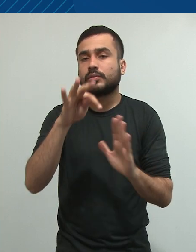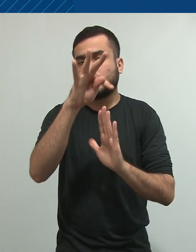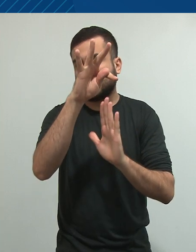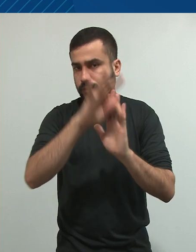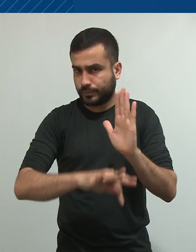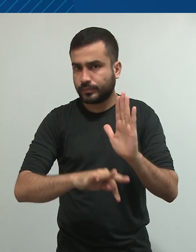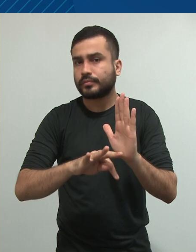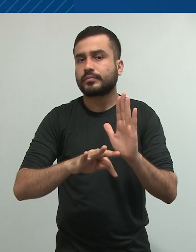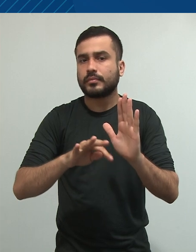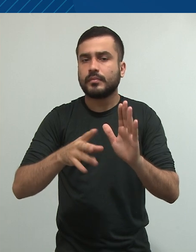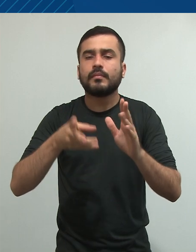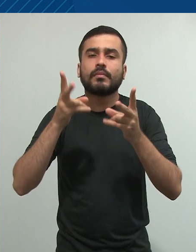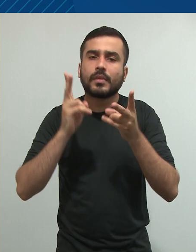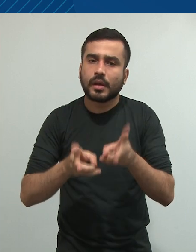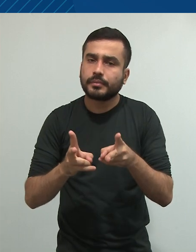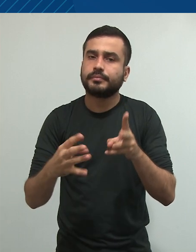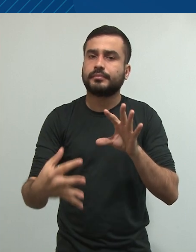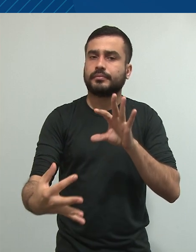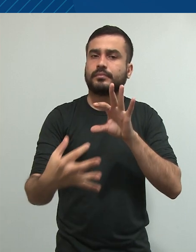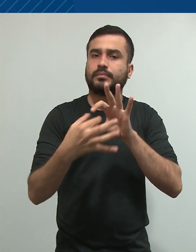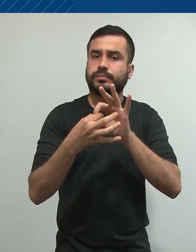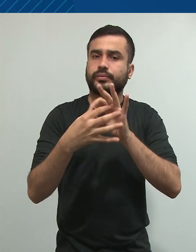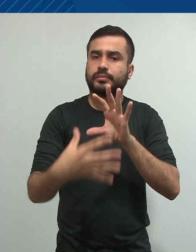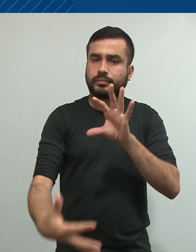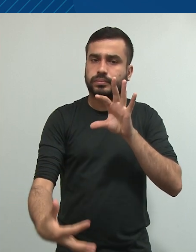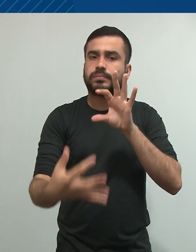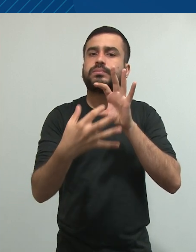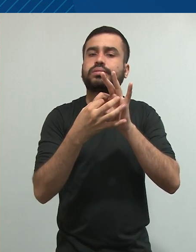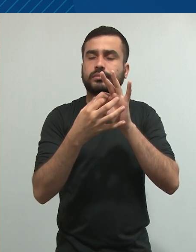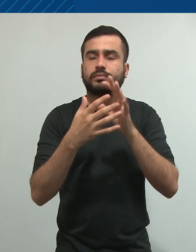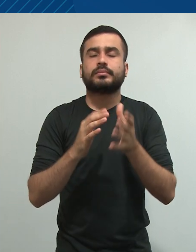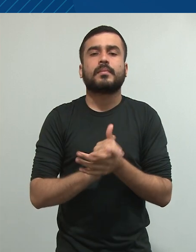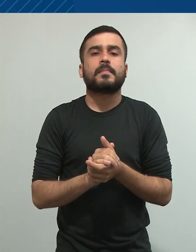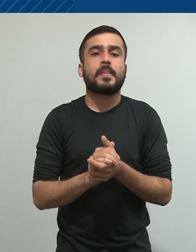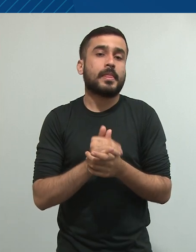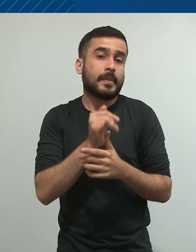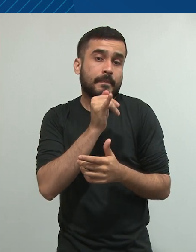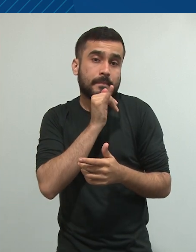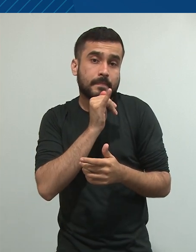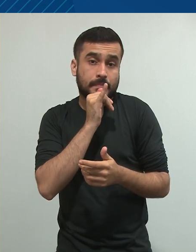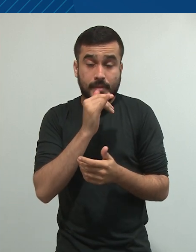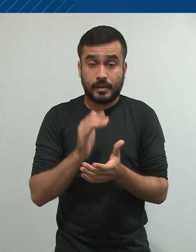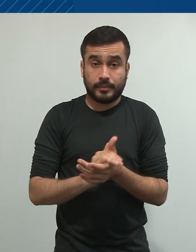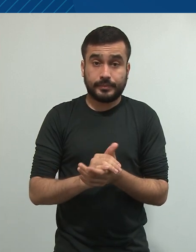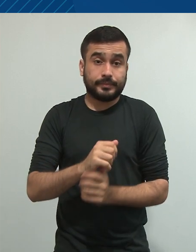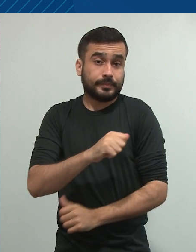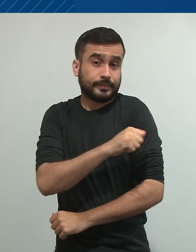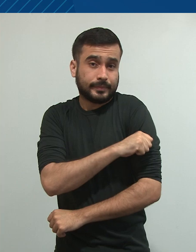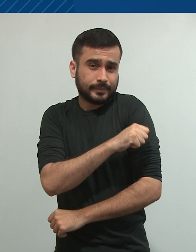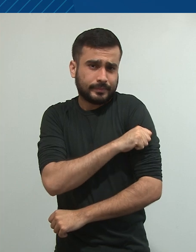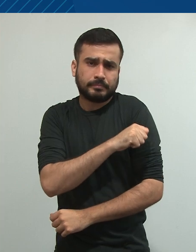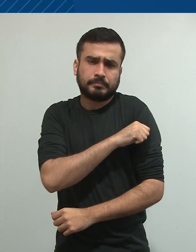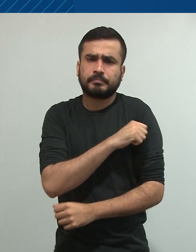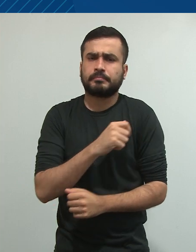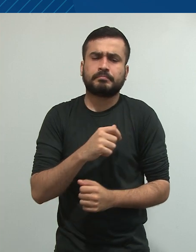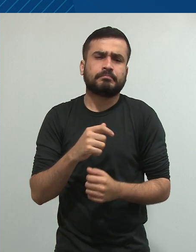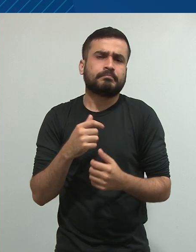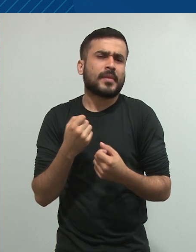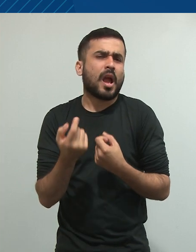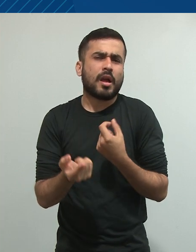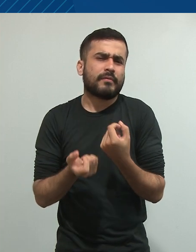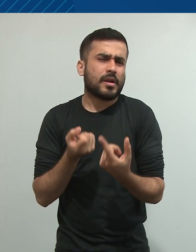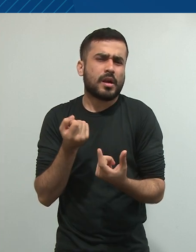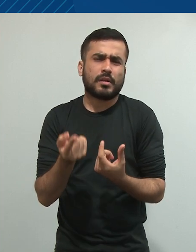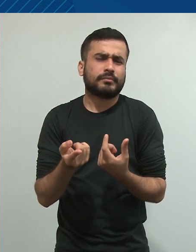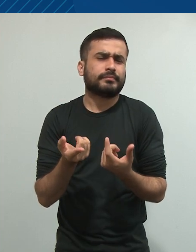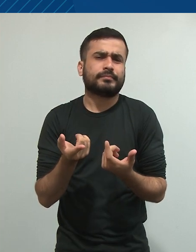texto, sempre remetendo, a hipótese. Por exemplo, os alunos, às vezes, às vezes eles têm um